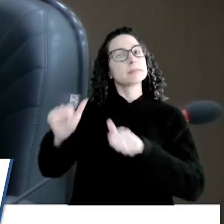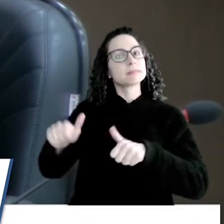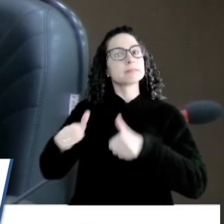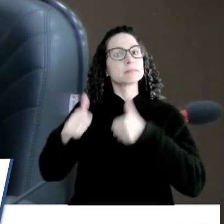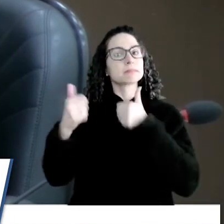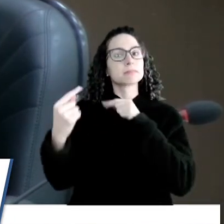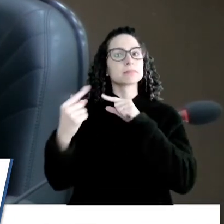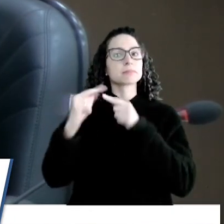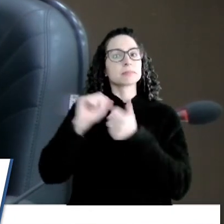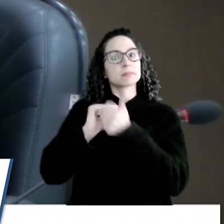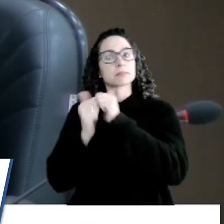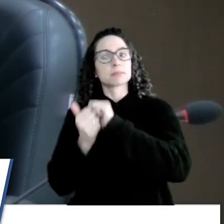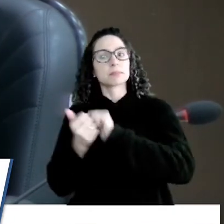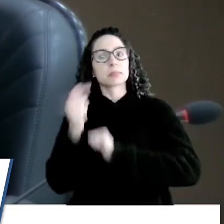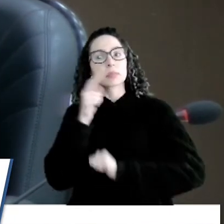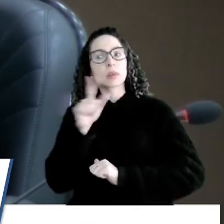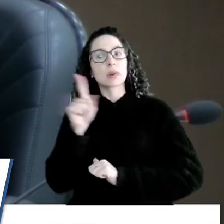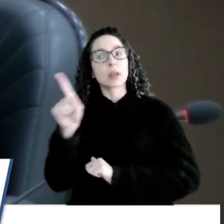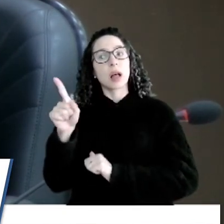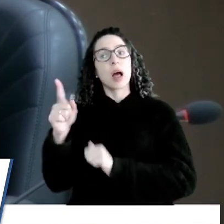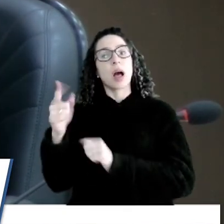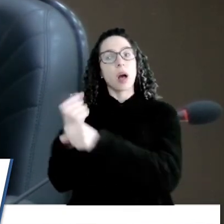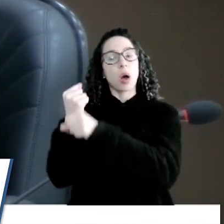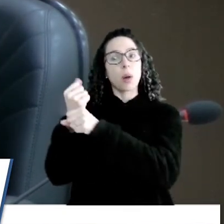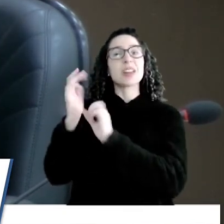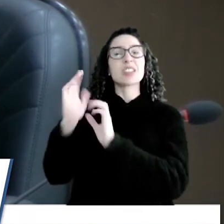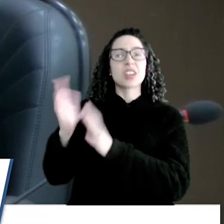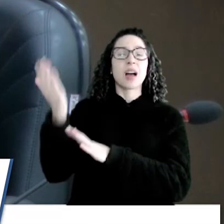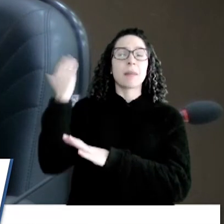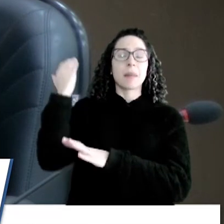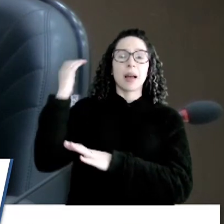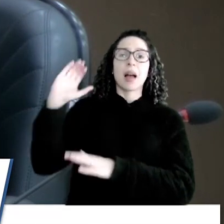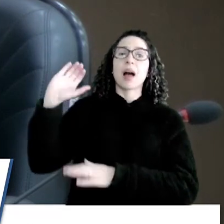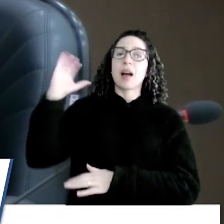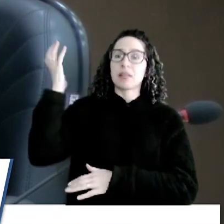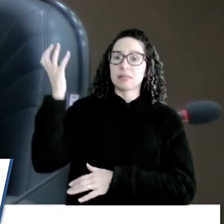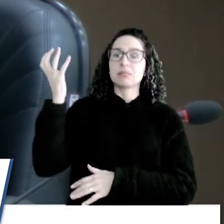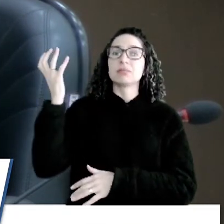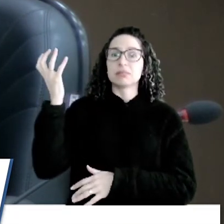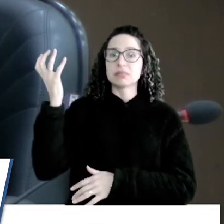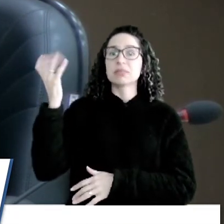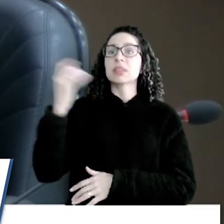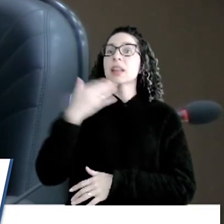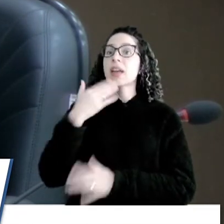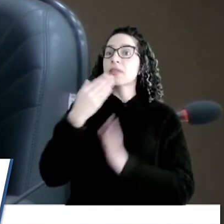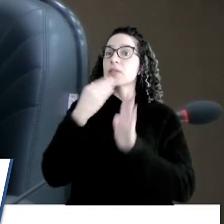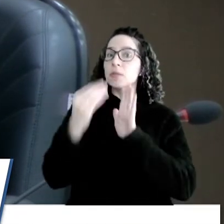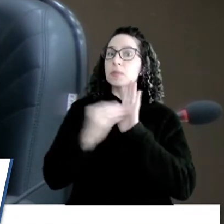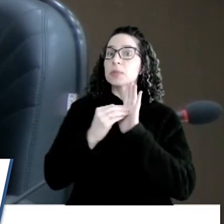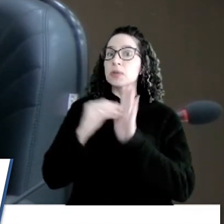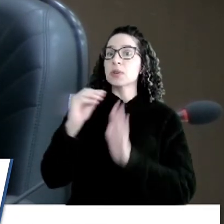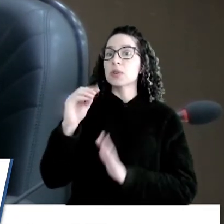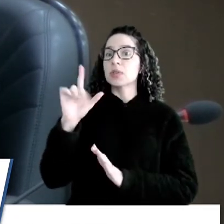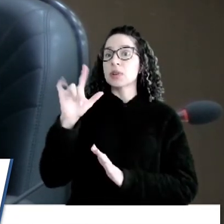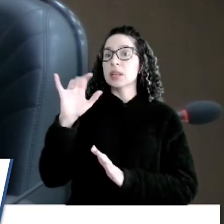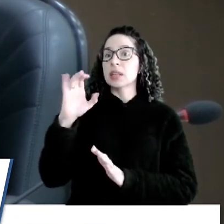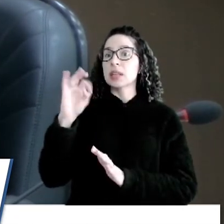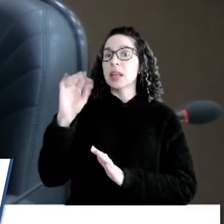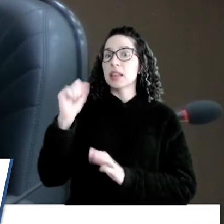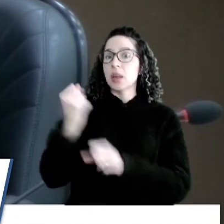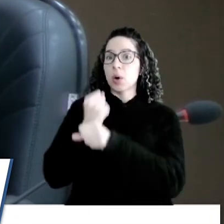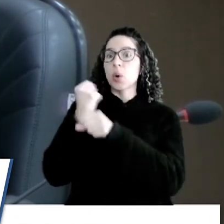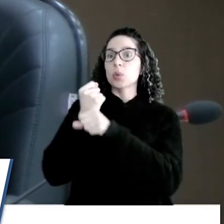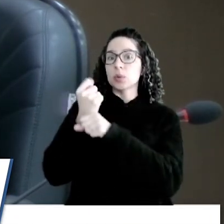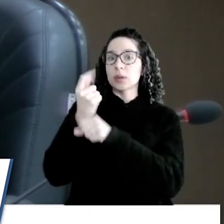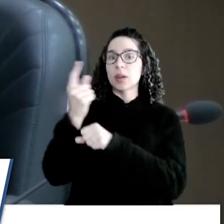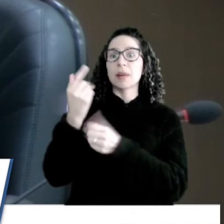fique prejudicada aquela obra, que já teve, inclusive, uma licitação que deu deserta, que era a construção da